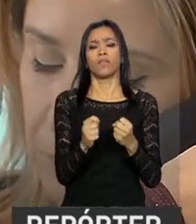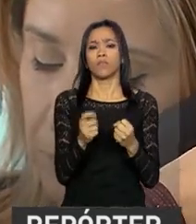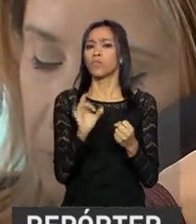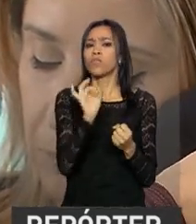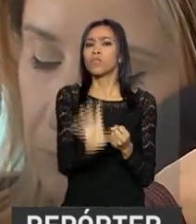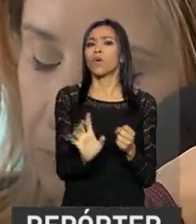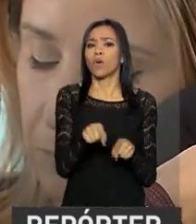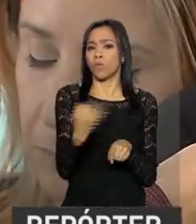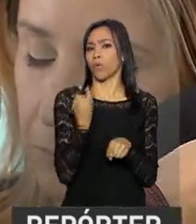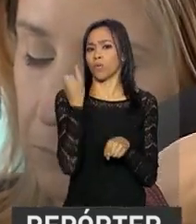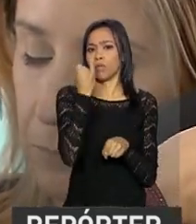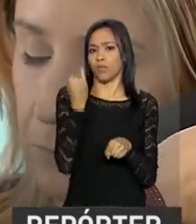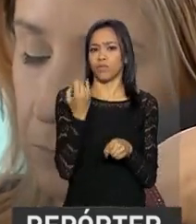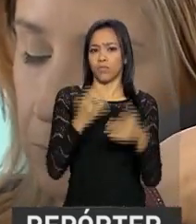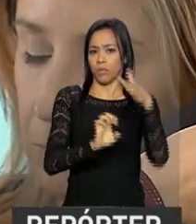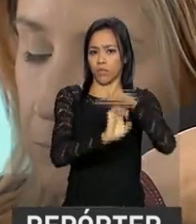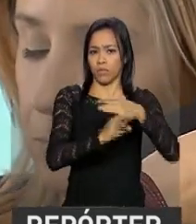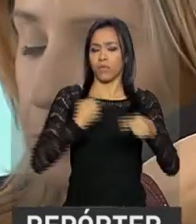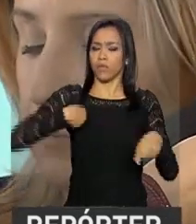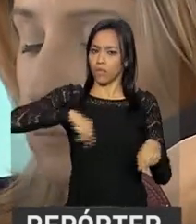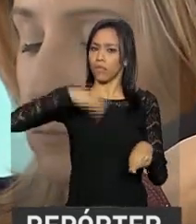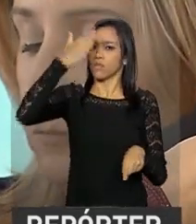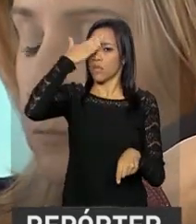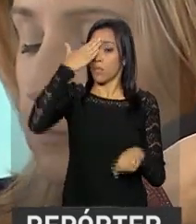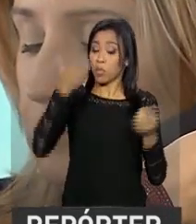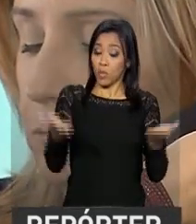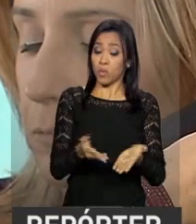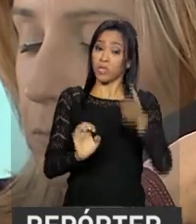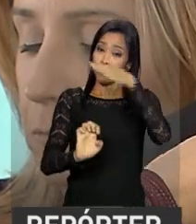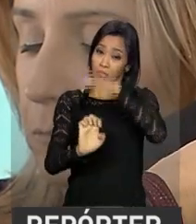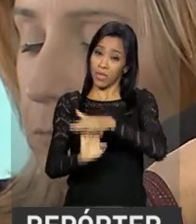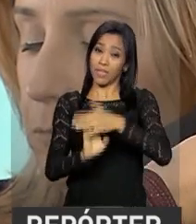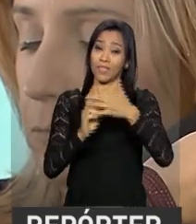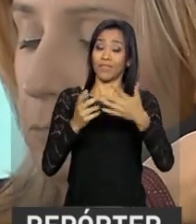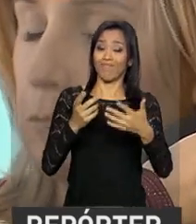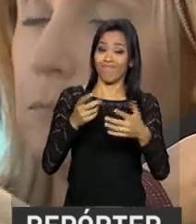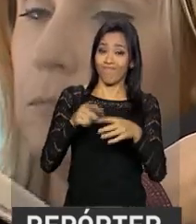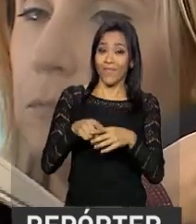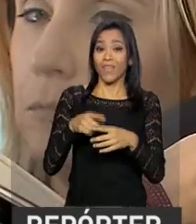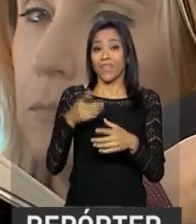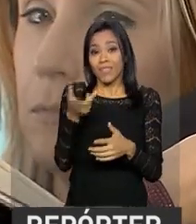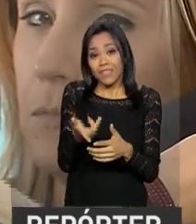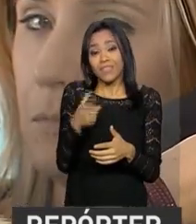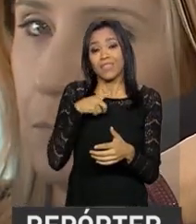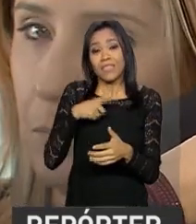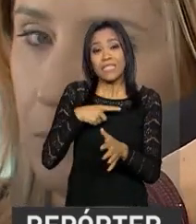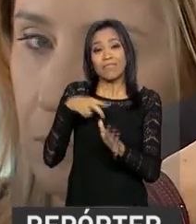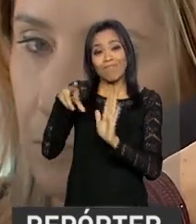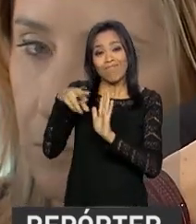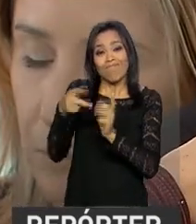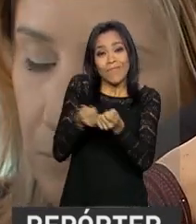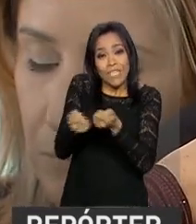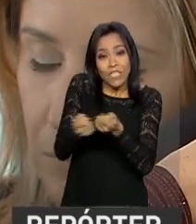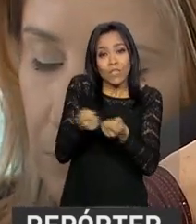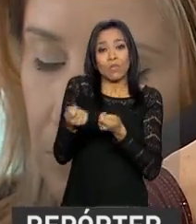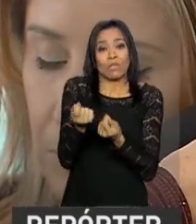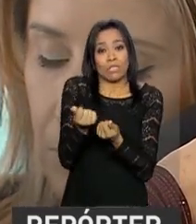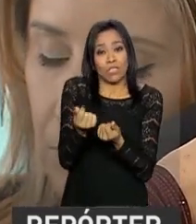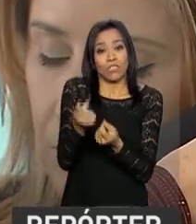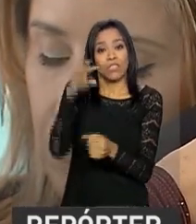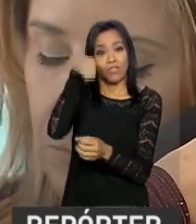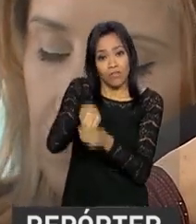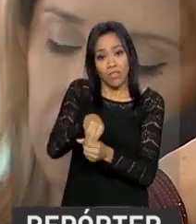para a empresa. A gente sabe que a empresa hoje vive um momento importante de restrições financeiras e se